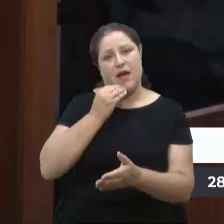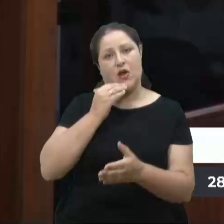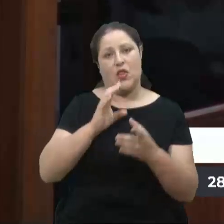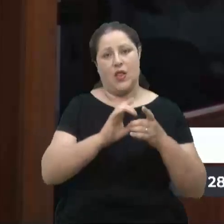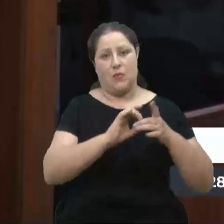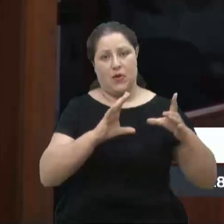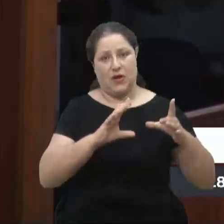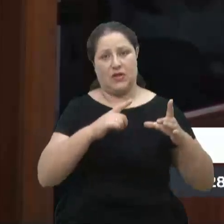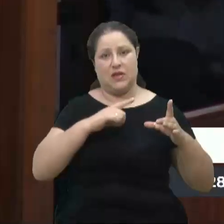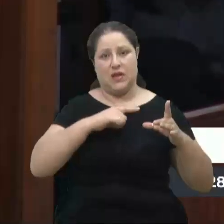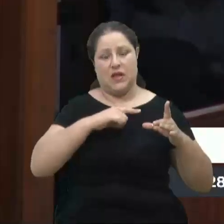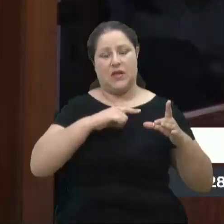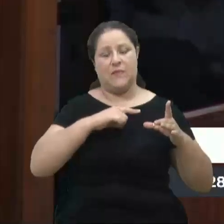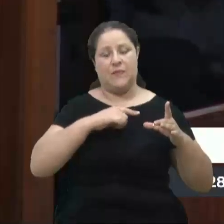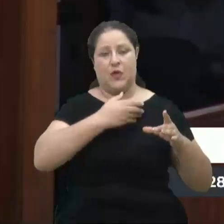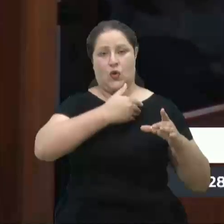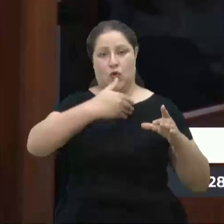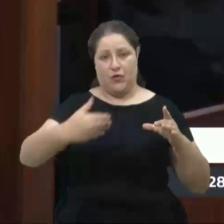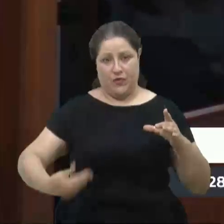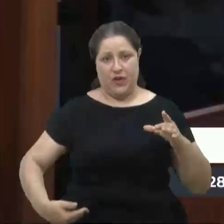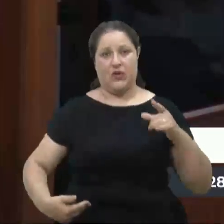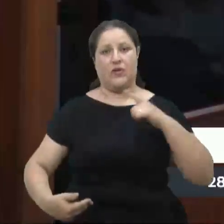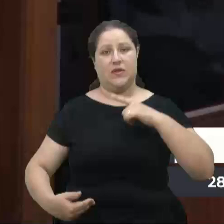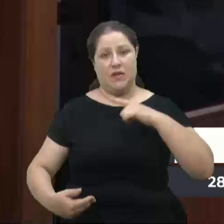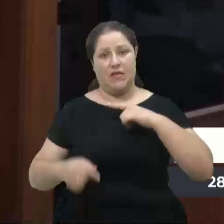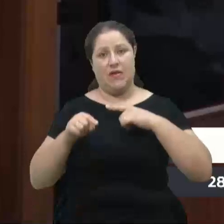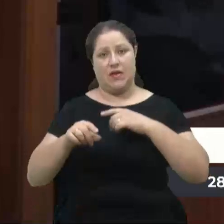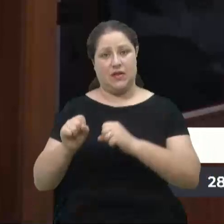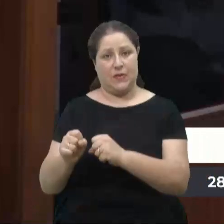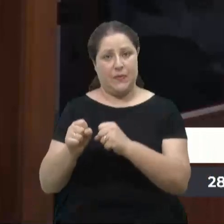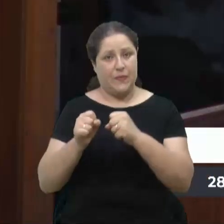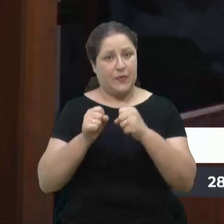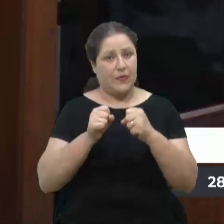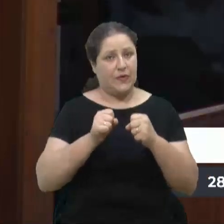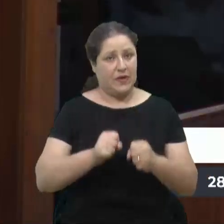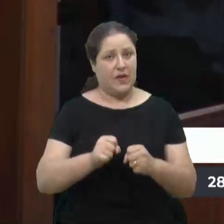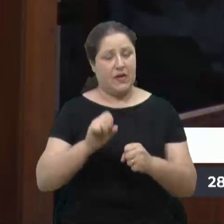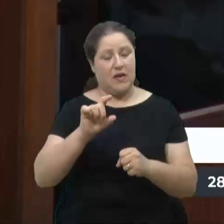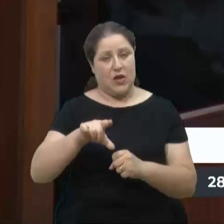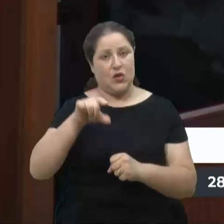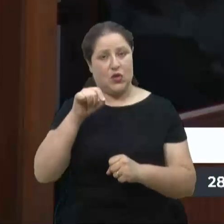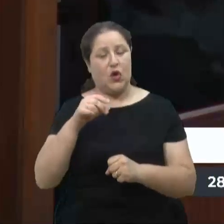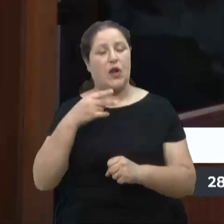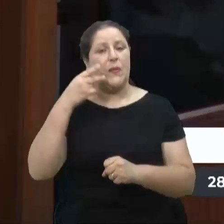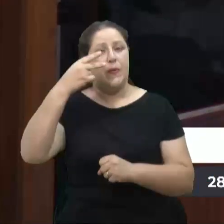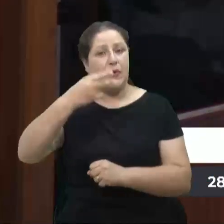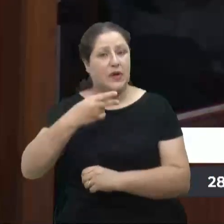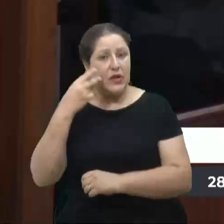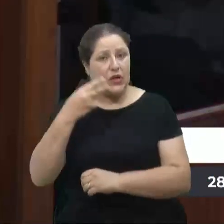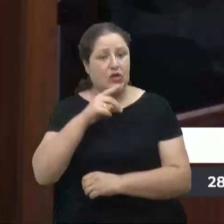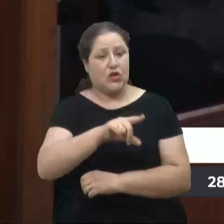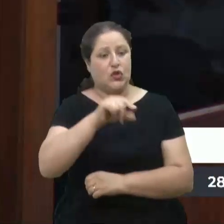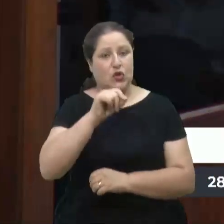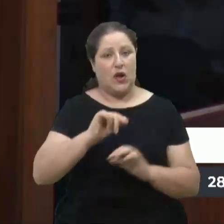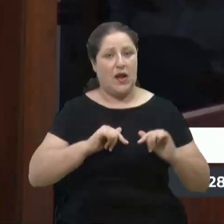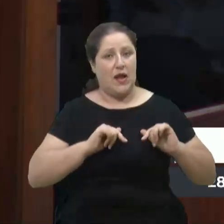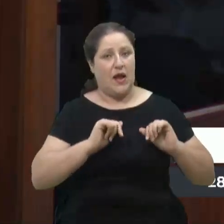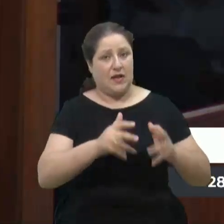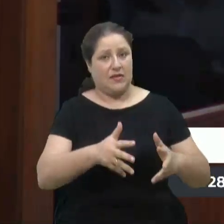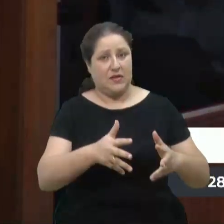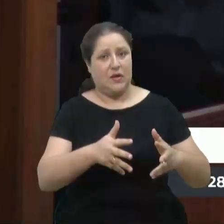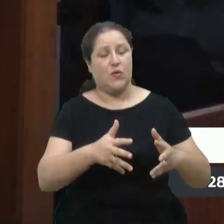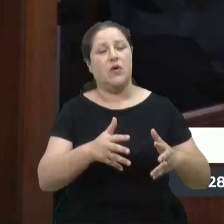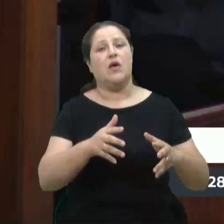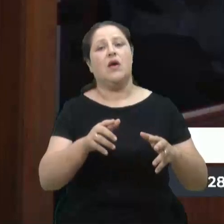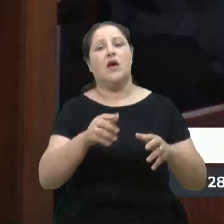os governos têm esse poder de definir políticas, de definir ações,